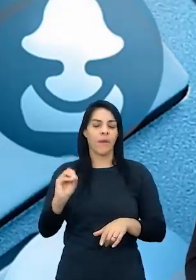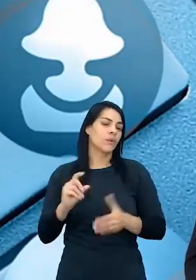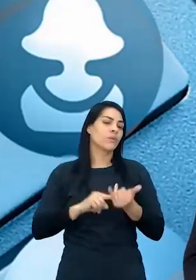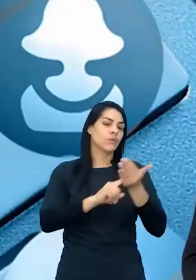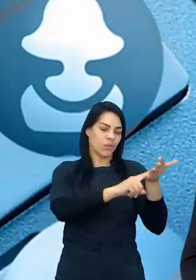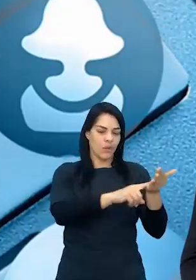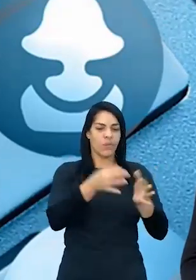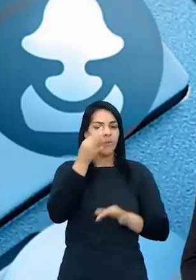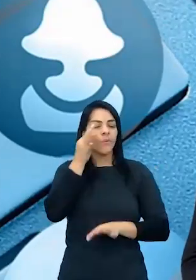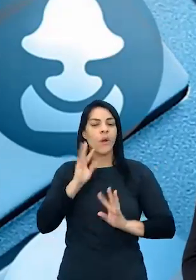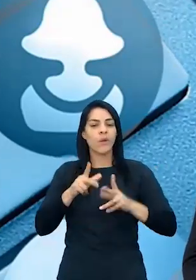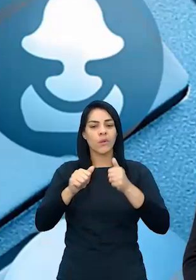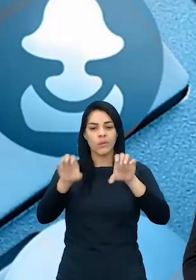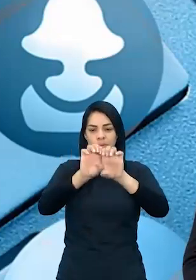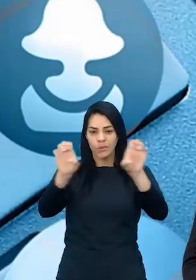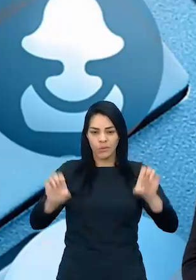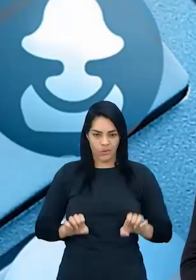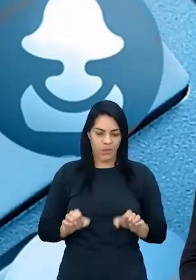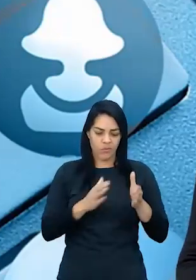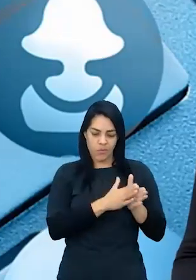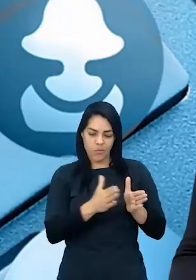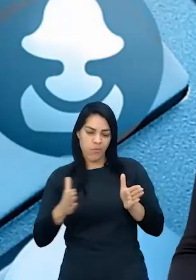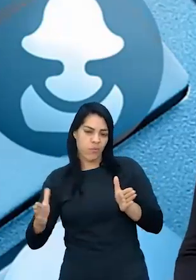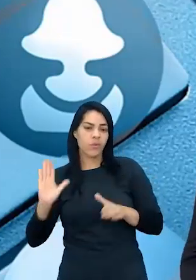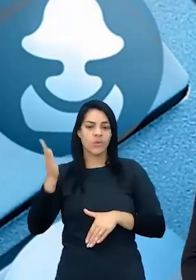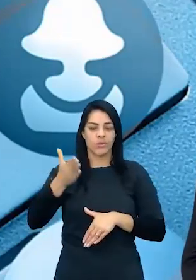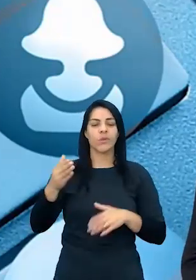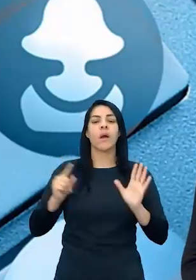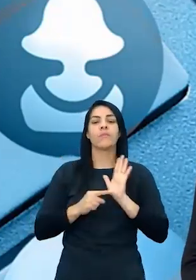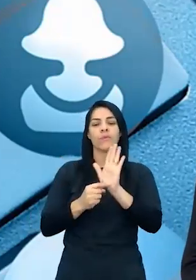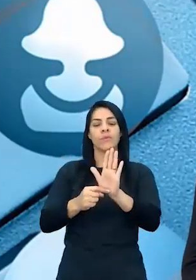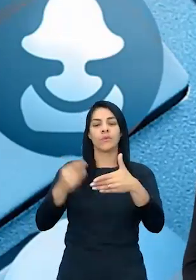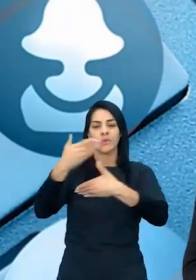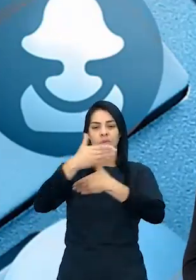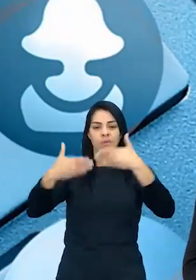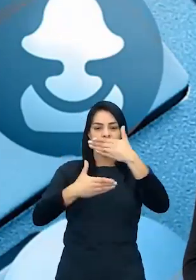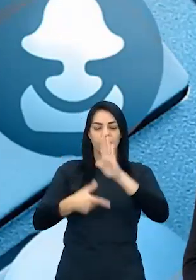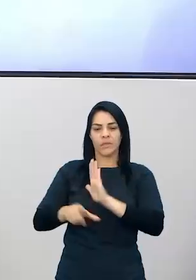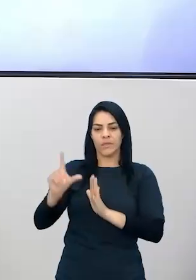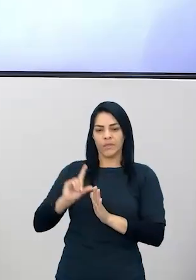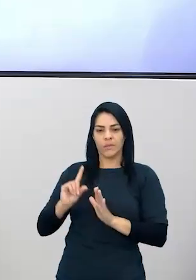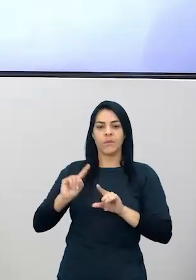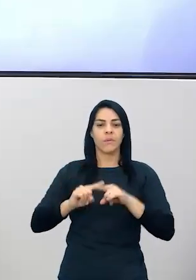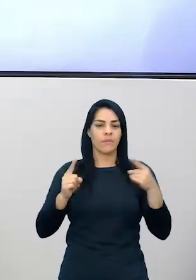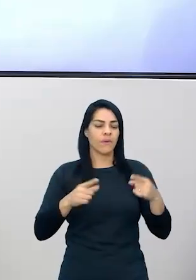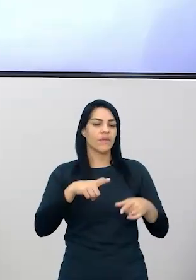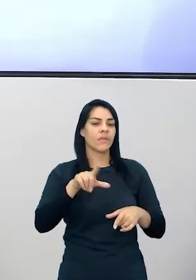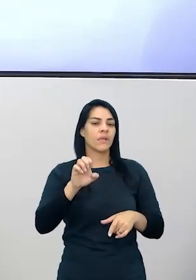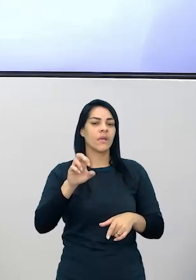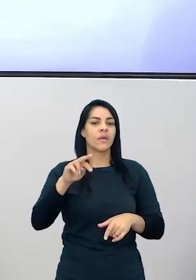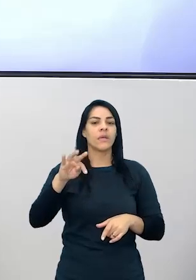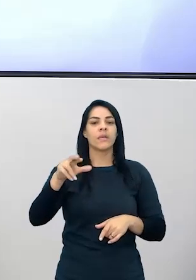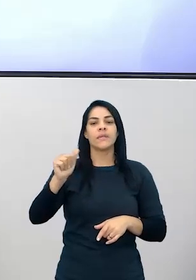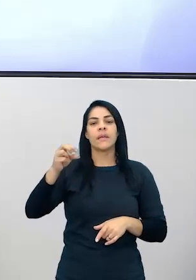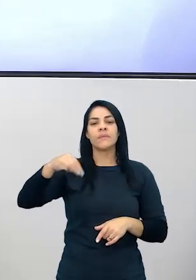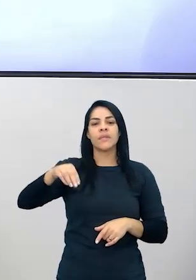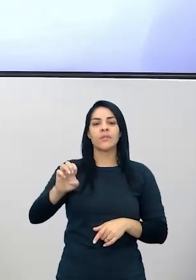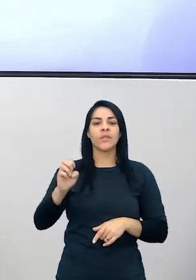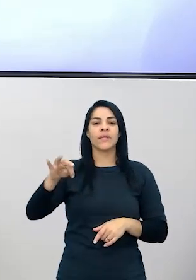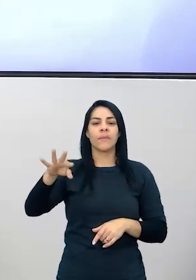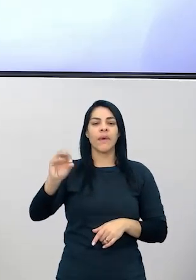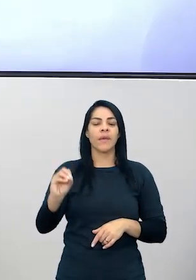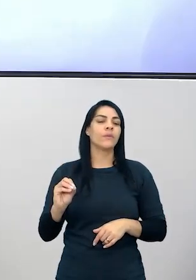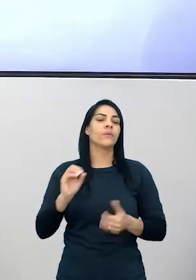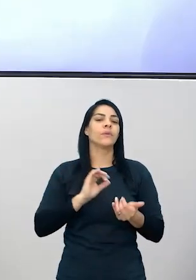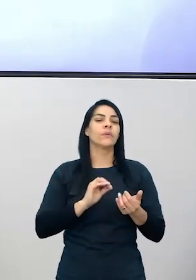os eixos que foram perpassados no slide anterior. E quando você traz, por exemplo, a questão do letramento digital, nós temos aí na tela o slide